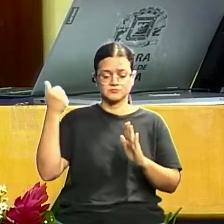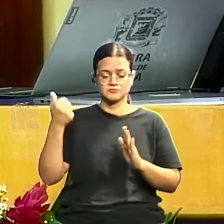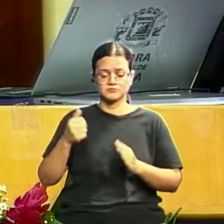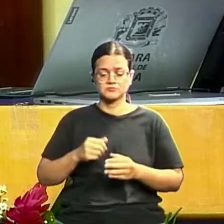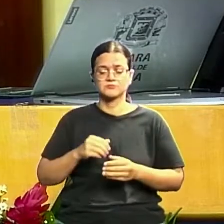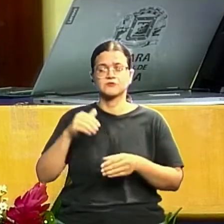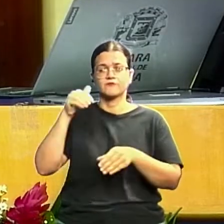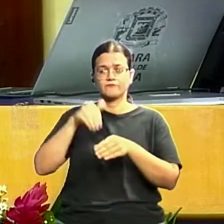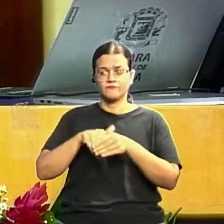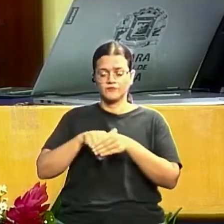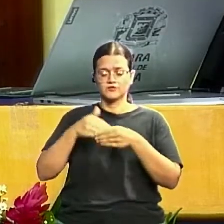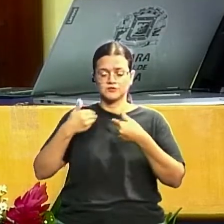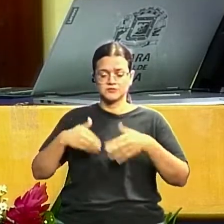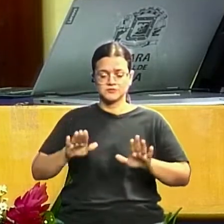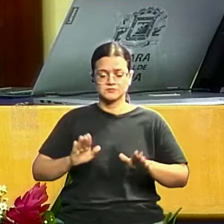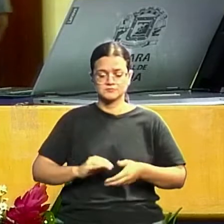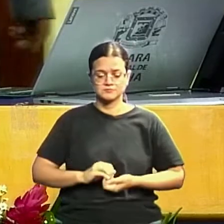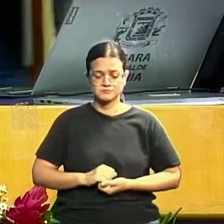Está aberta a votação.